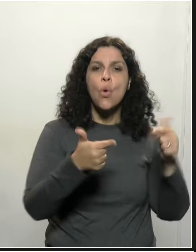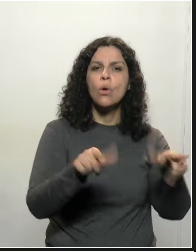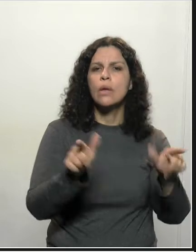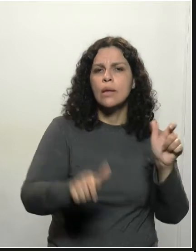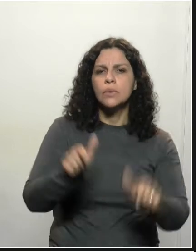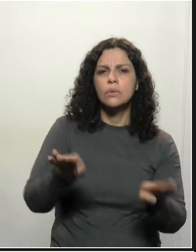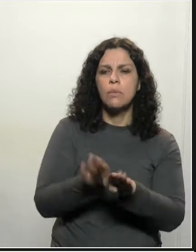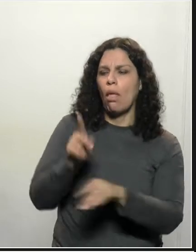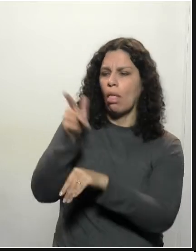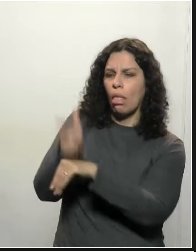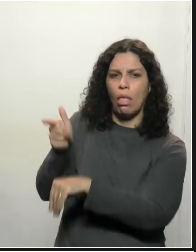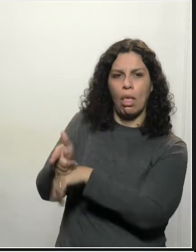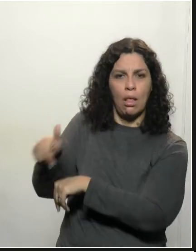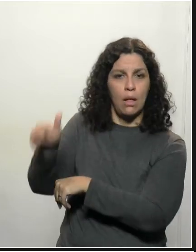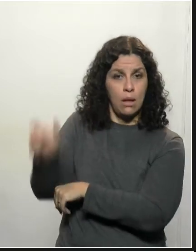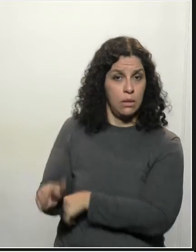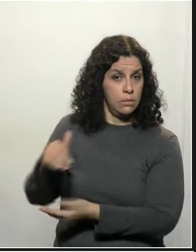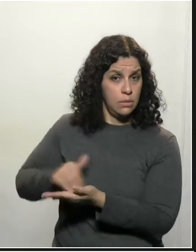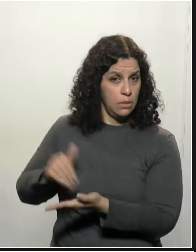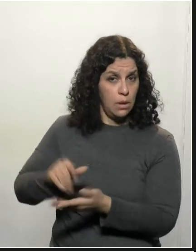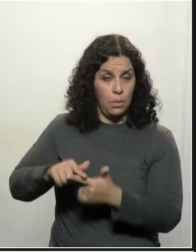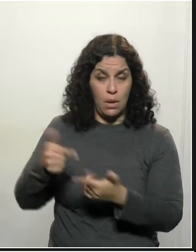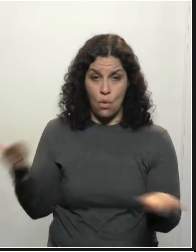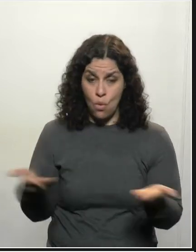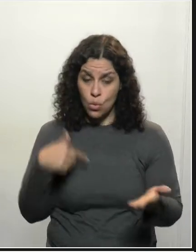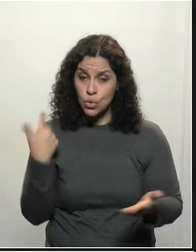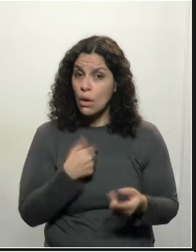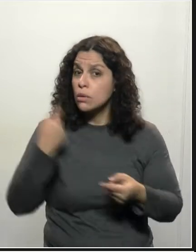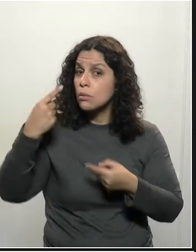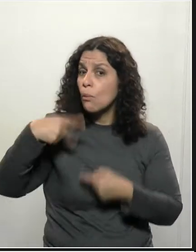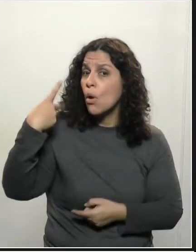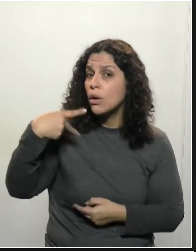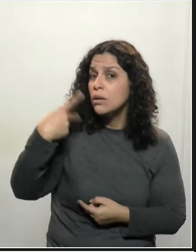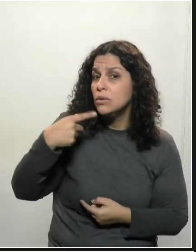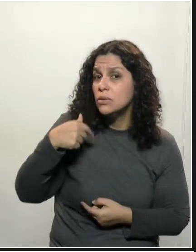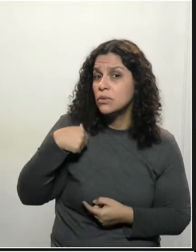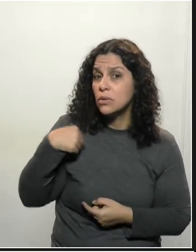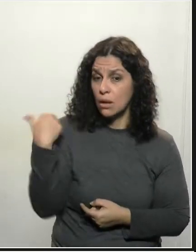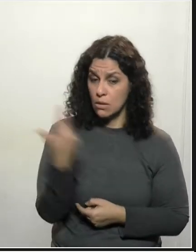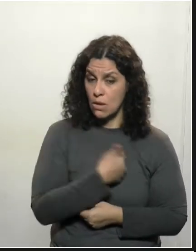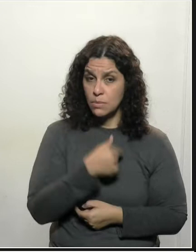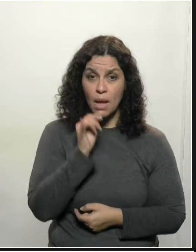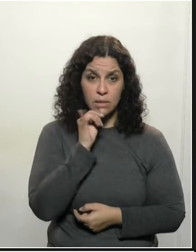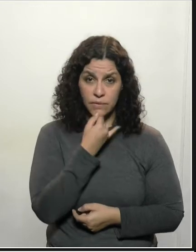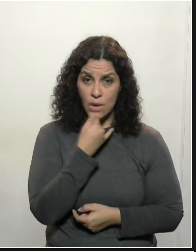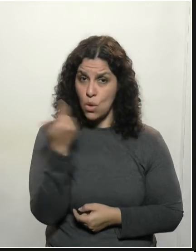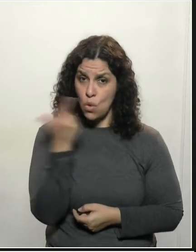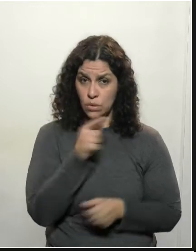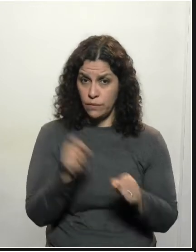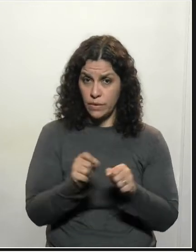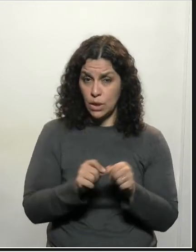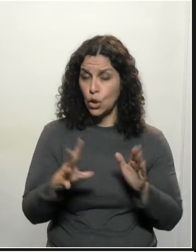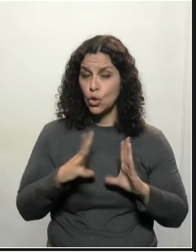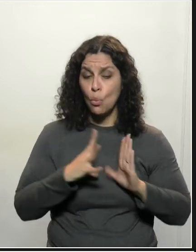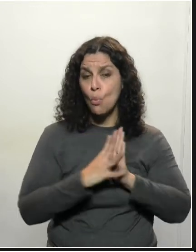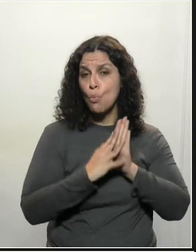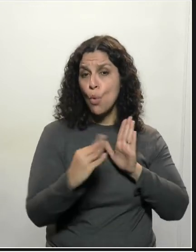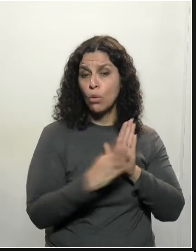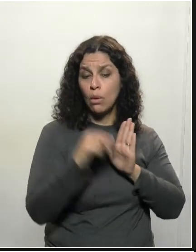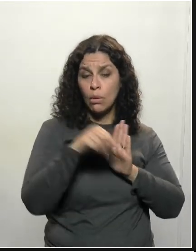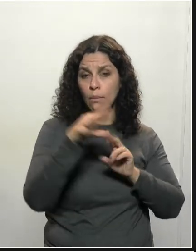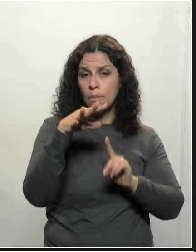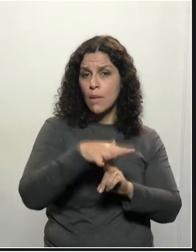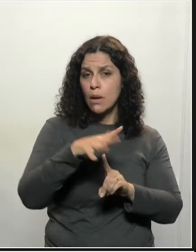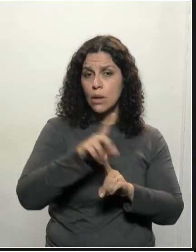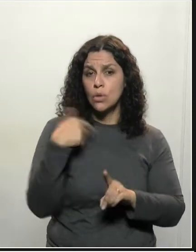estamos sujeitos por estarmos hoje na política, mas que, infelizmente, não conseguimos implantar um modelo aqui no estado do Paraná